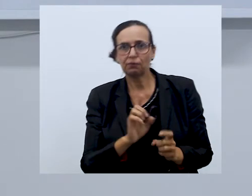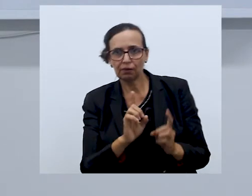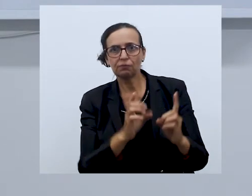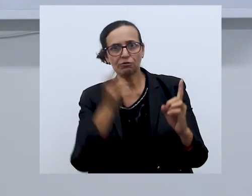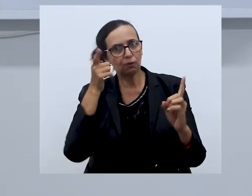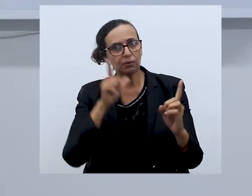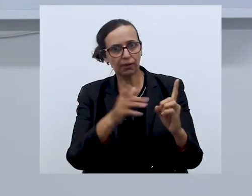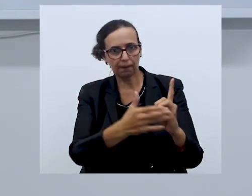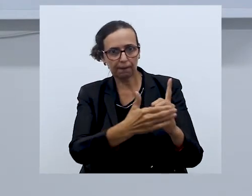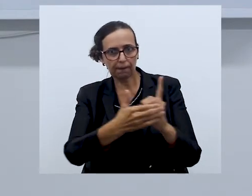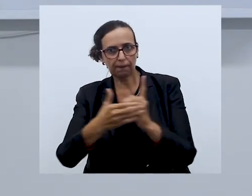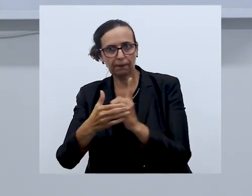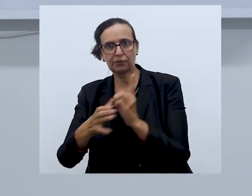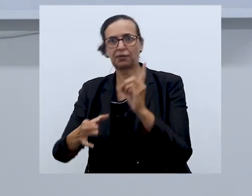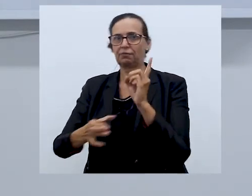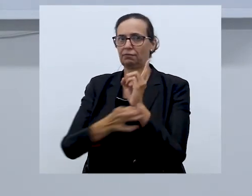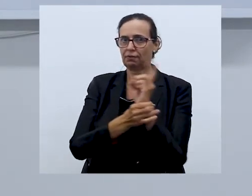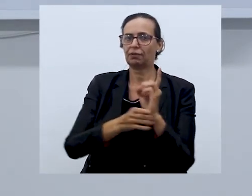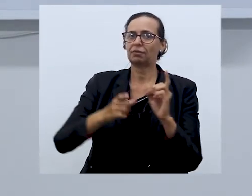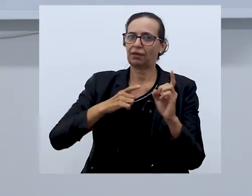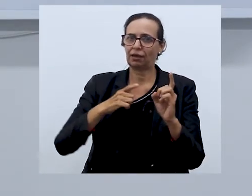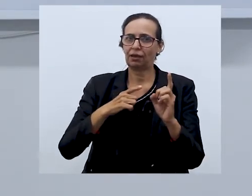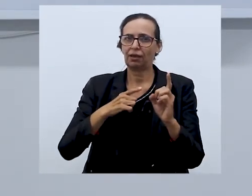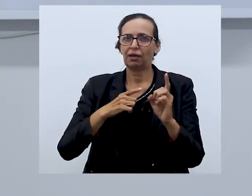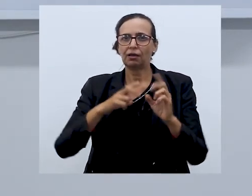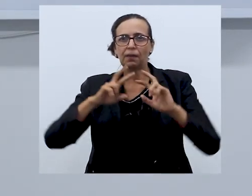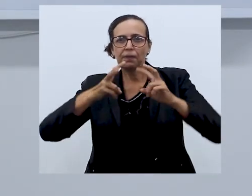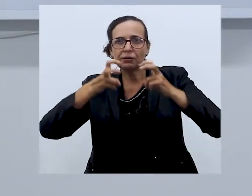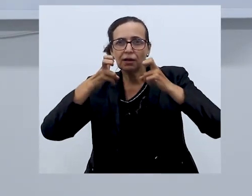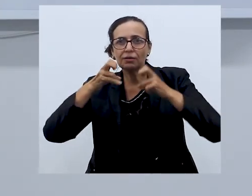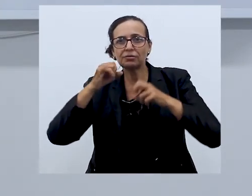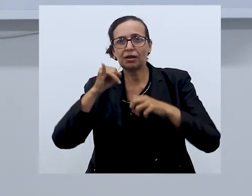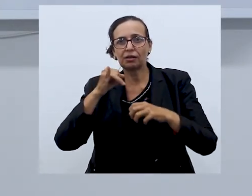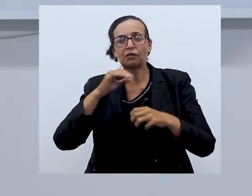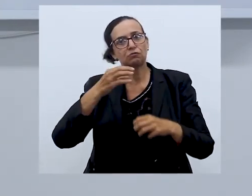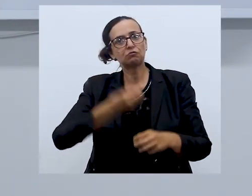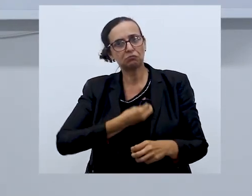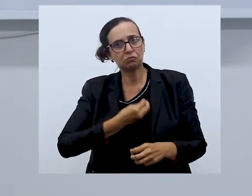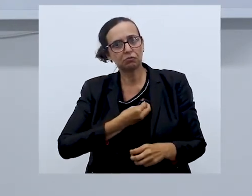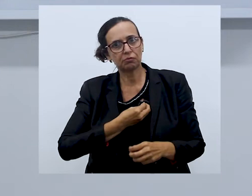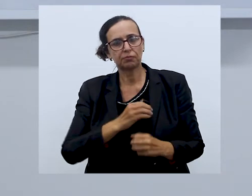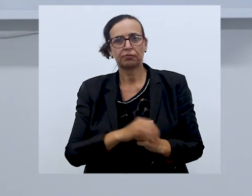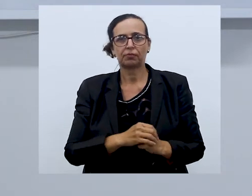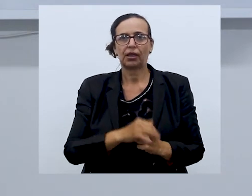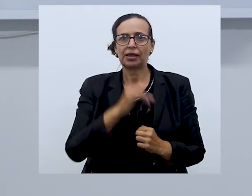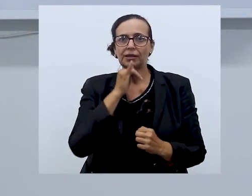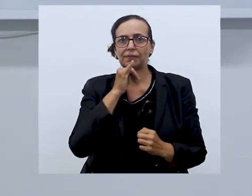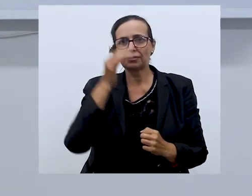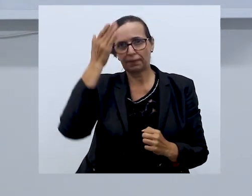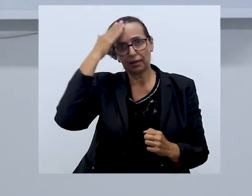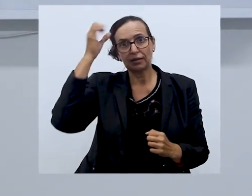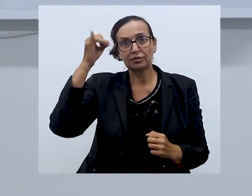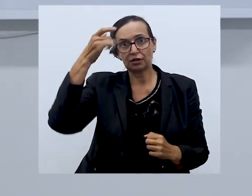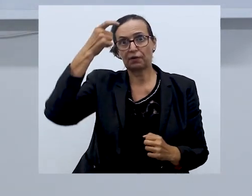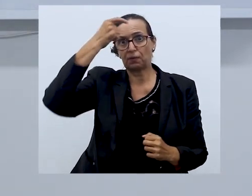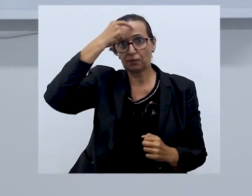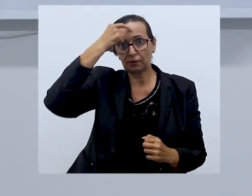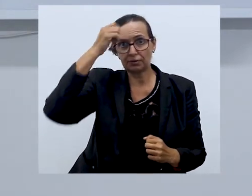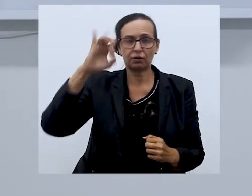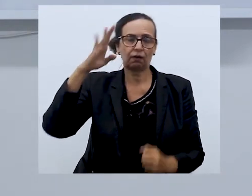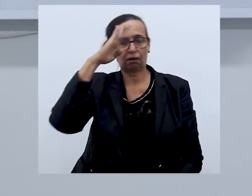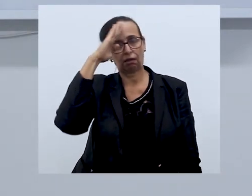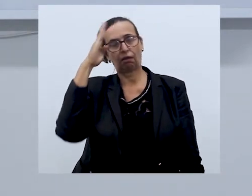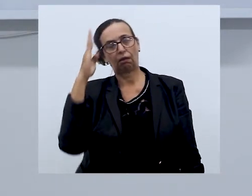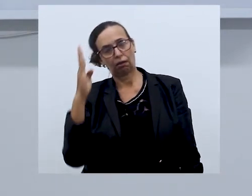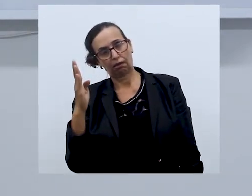distância segura da fonte de energia, você deve checar os sinais vitais da pessoa, caso ela esteja inconsciente. Existem três situações: